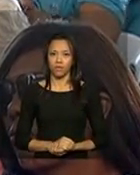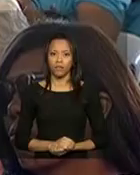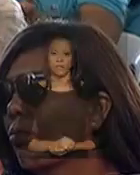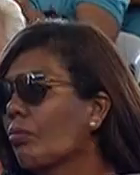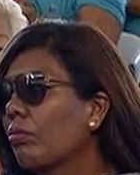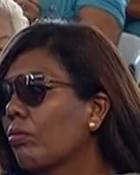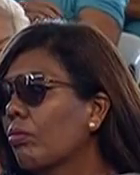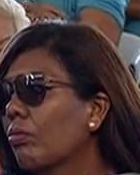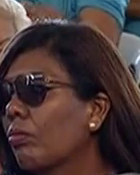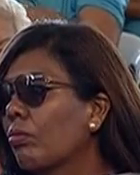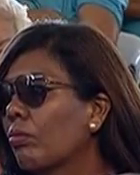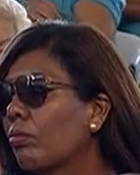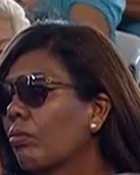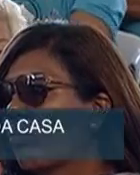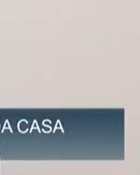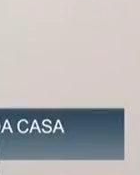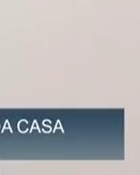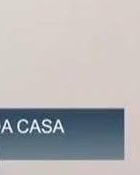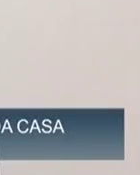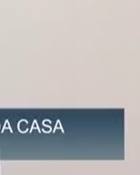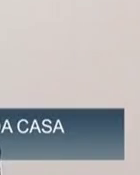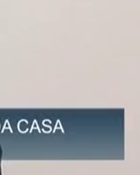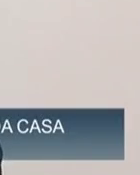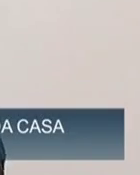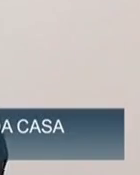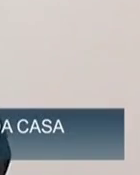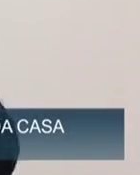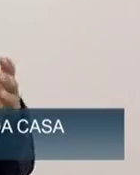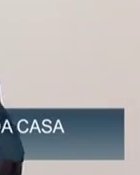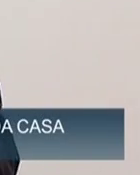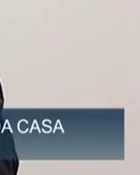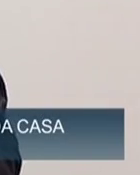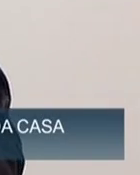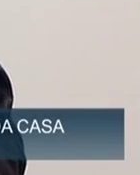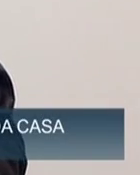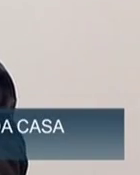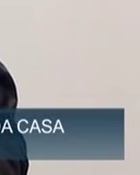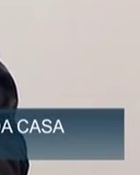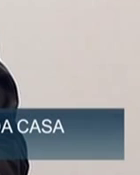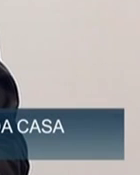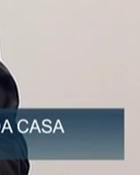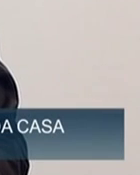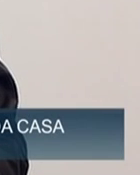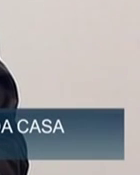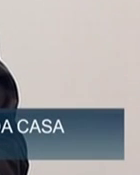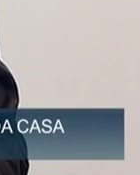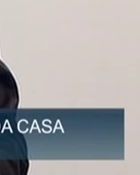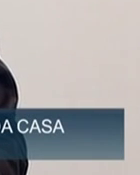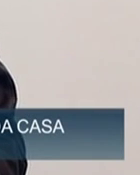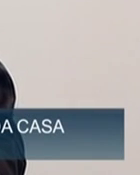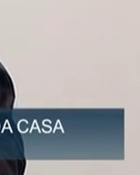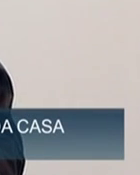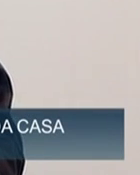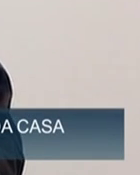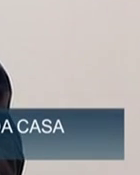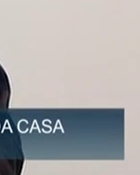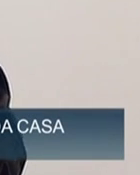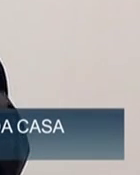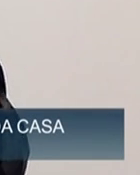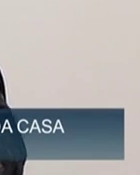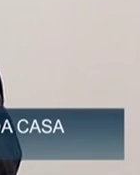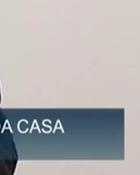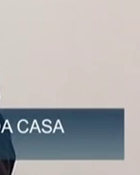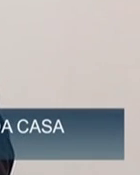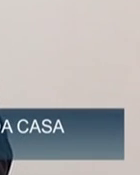Esse é o objetivo das pessoas que trabalhe em prol de uma sociedade melhor, mais justa, mais humana,